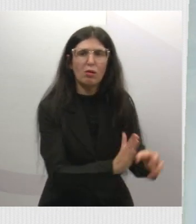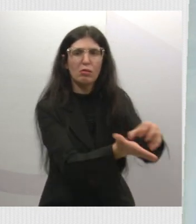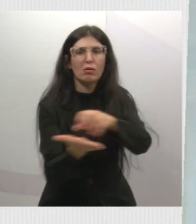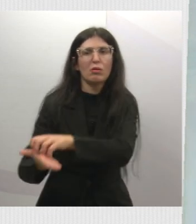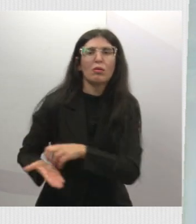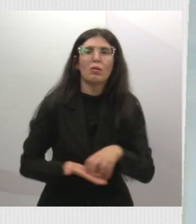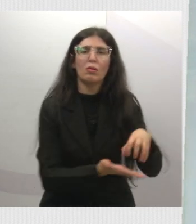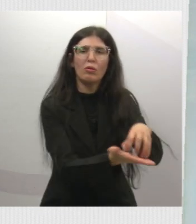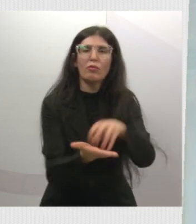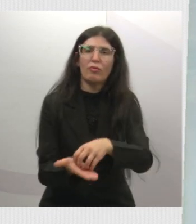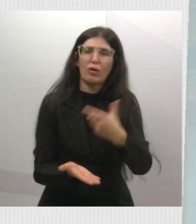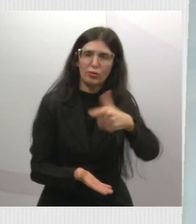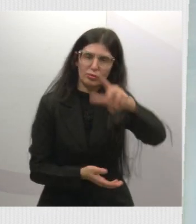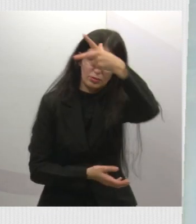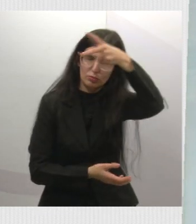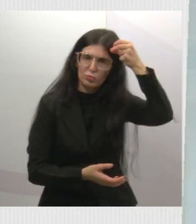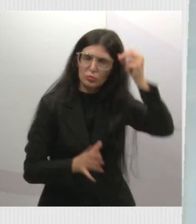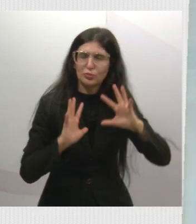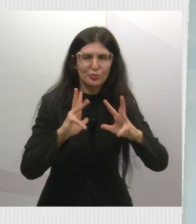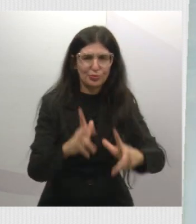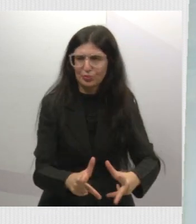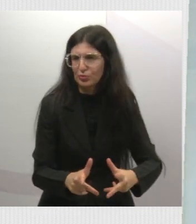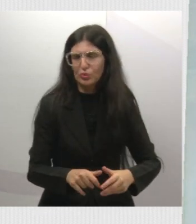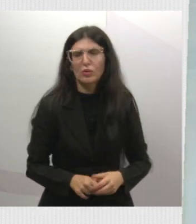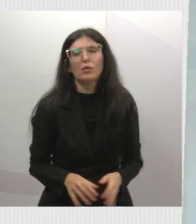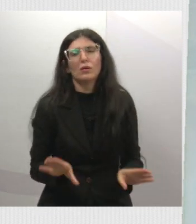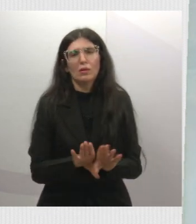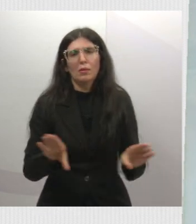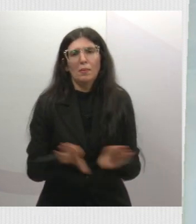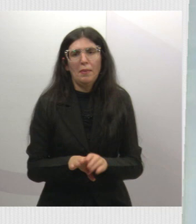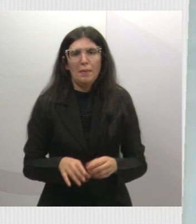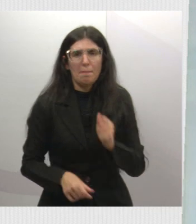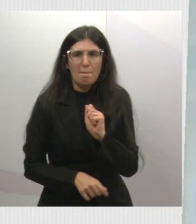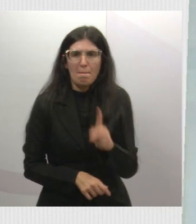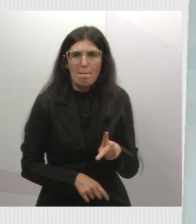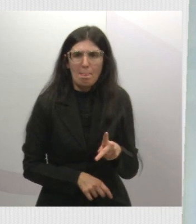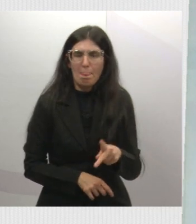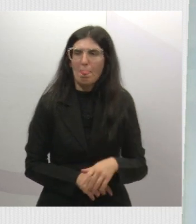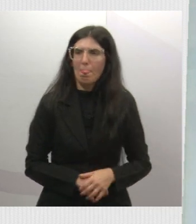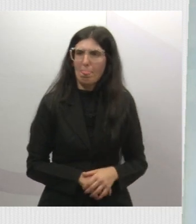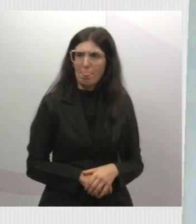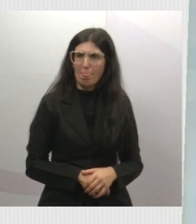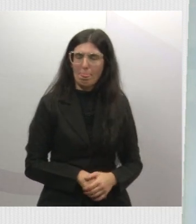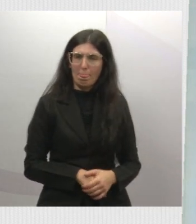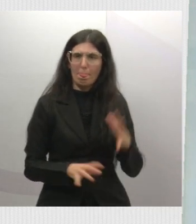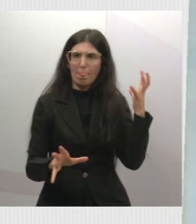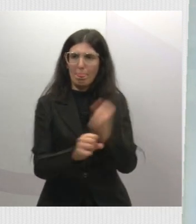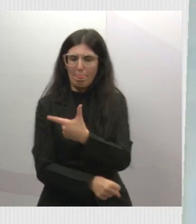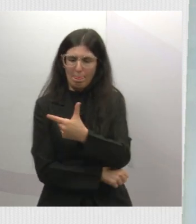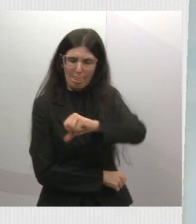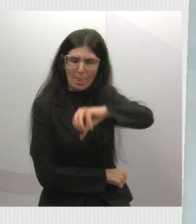agricultura, reservas de contribuição do regime próprio de previdência, um montante acumulado, orçado de